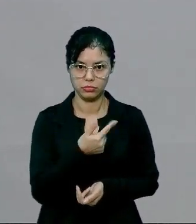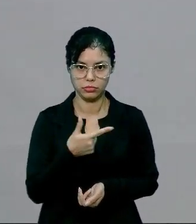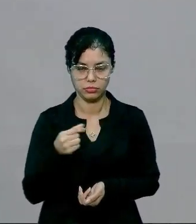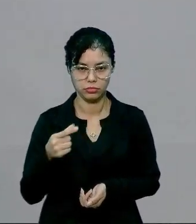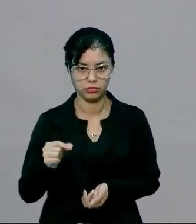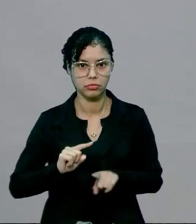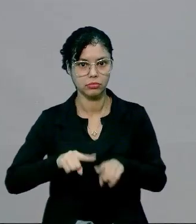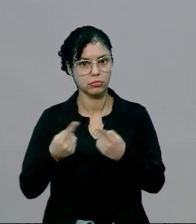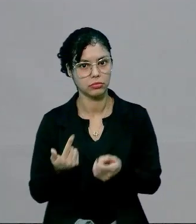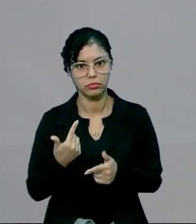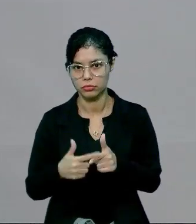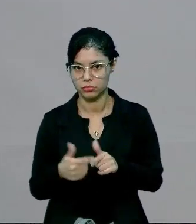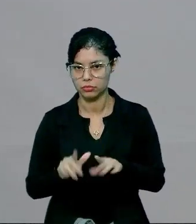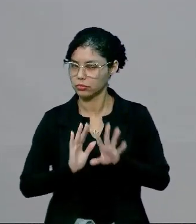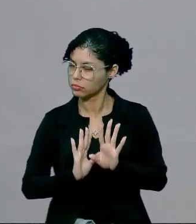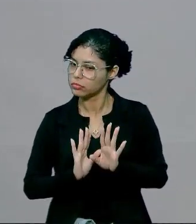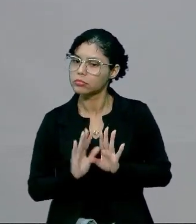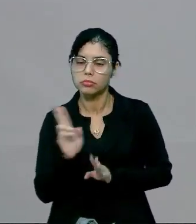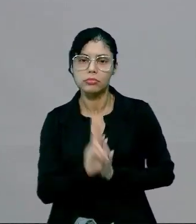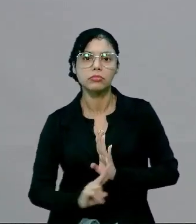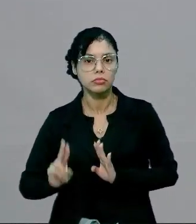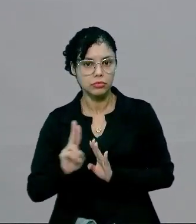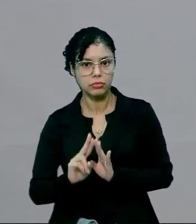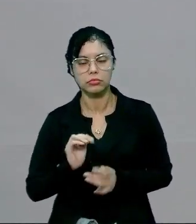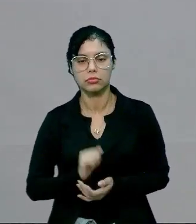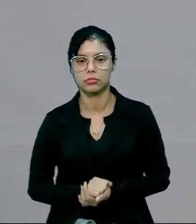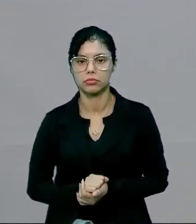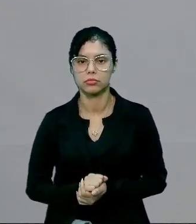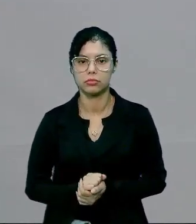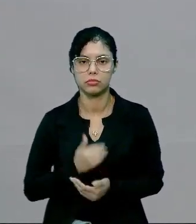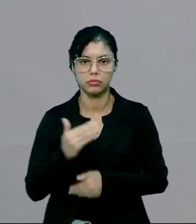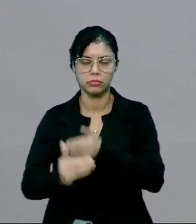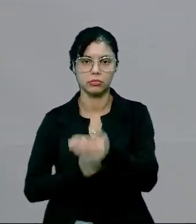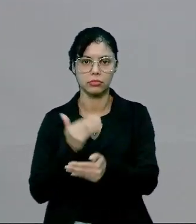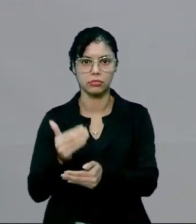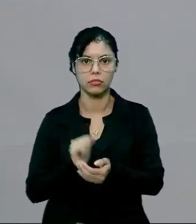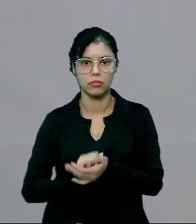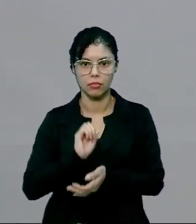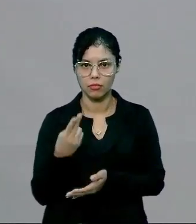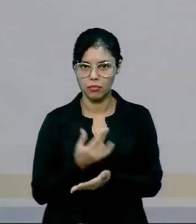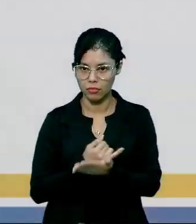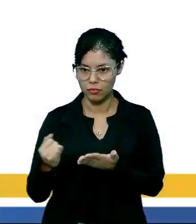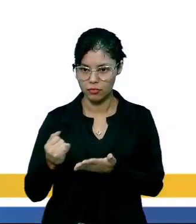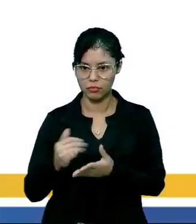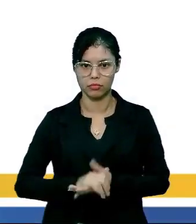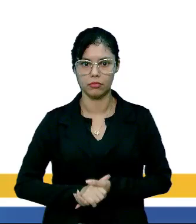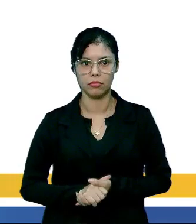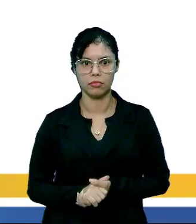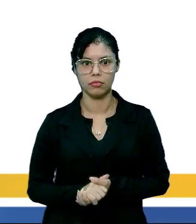200 pontos. Mas não tem problema nenhum se você utilizar no desenvolvimento ou na introdução.